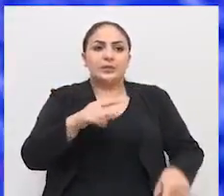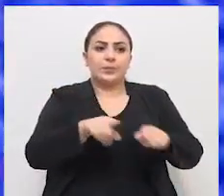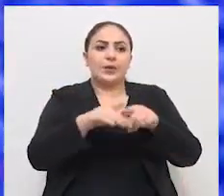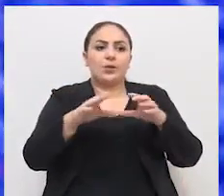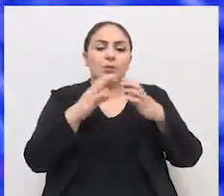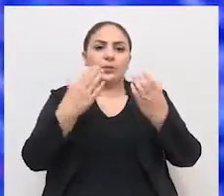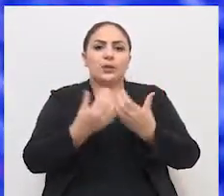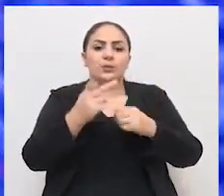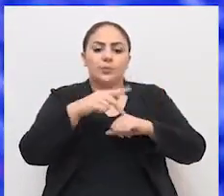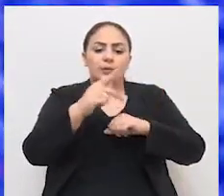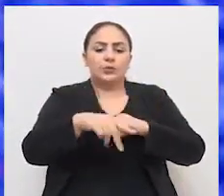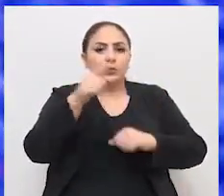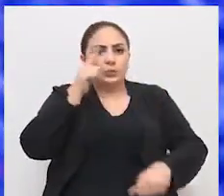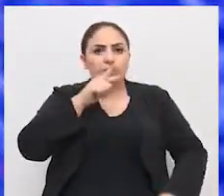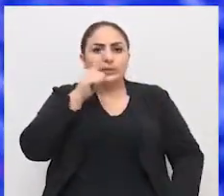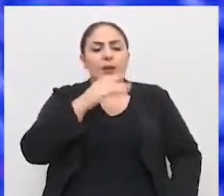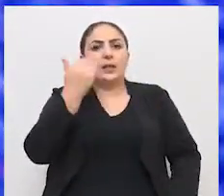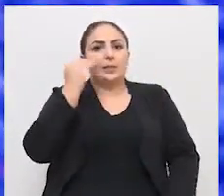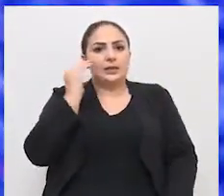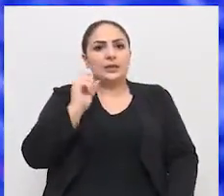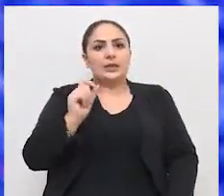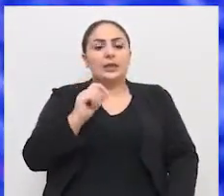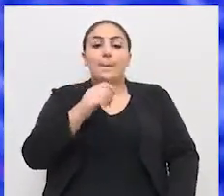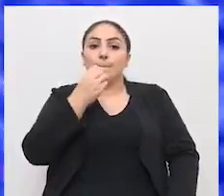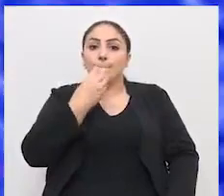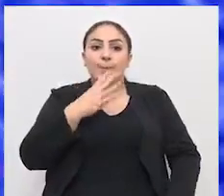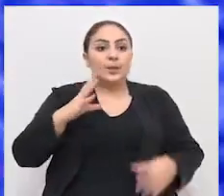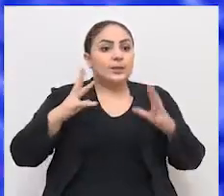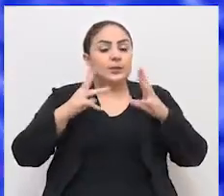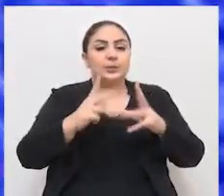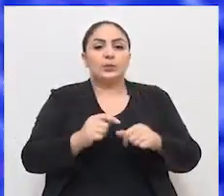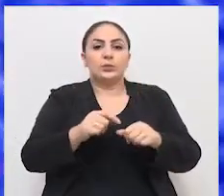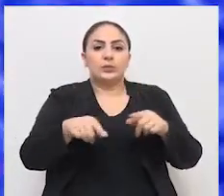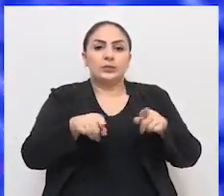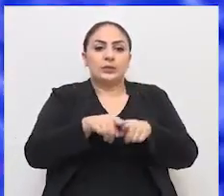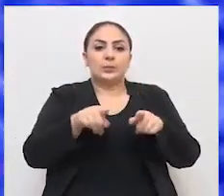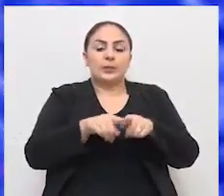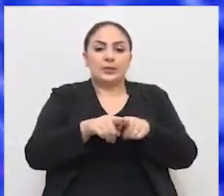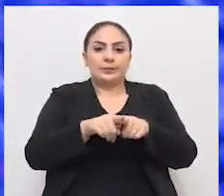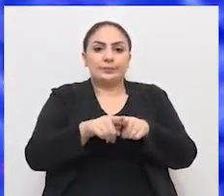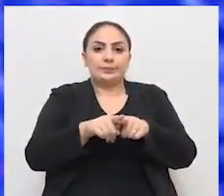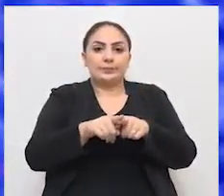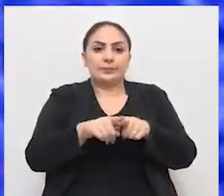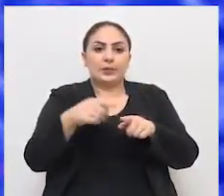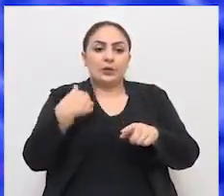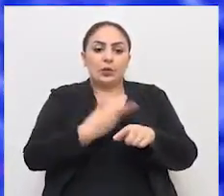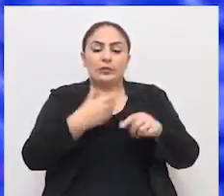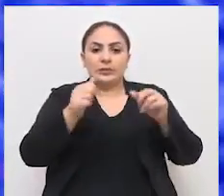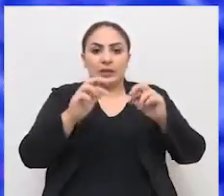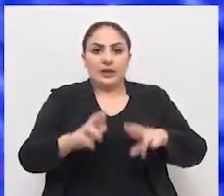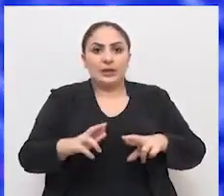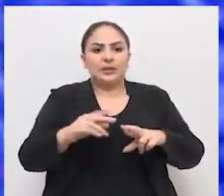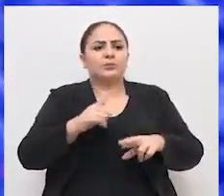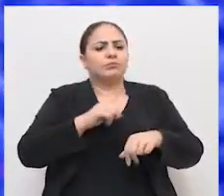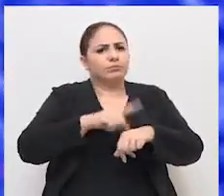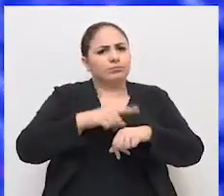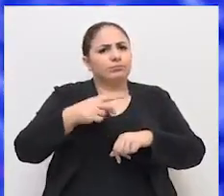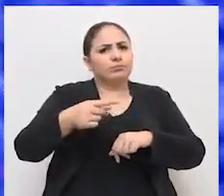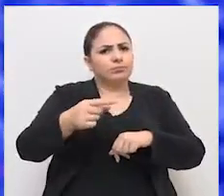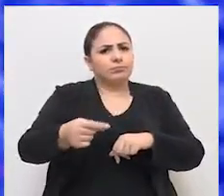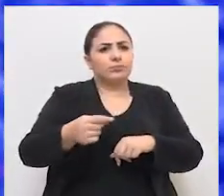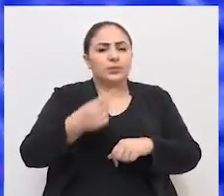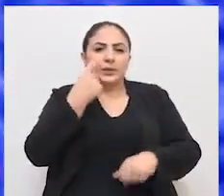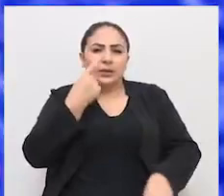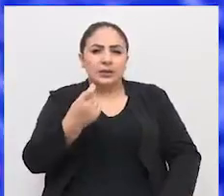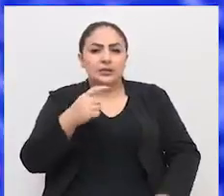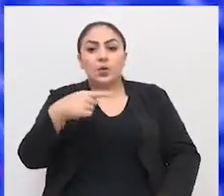Militar e a nossa comunidade de Passo Fundo entendam que é para o bem de todos, e até porque nossa área vinha há muito tempo